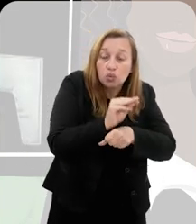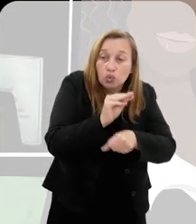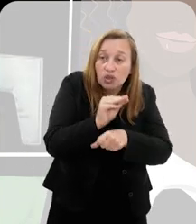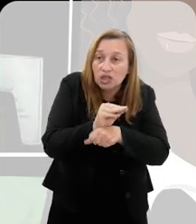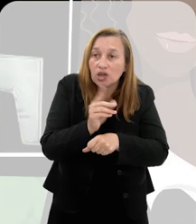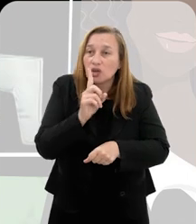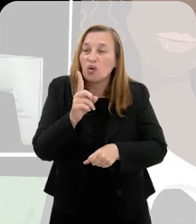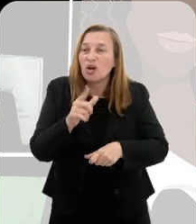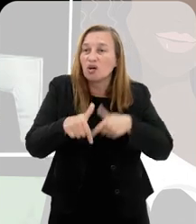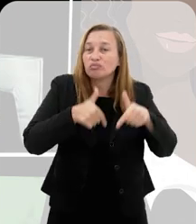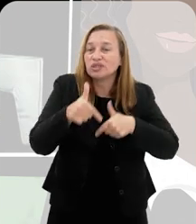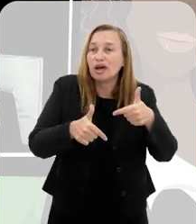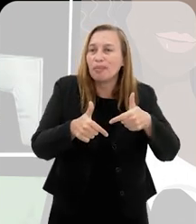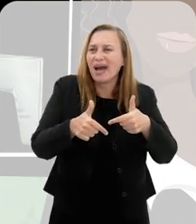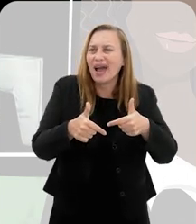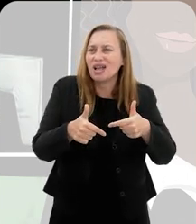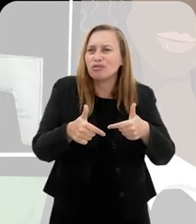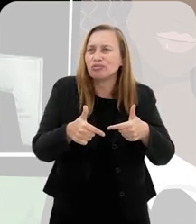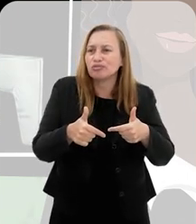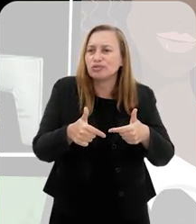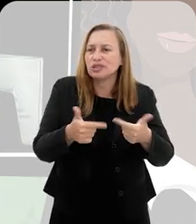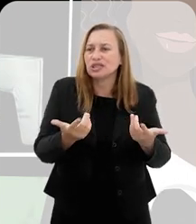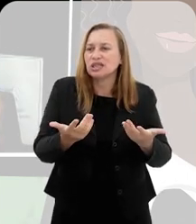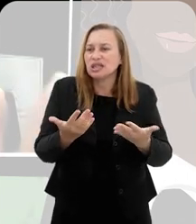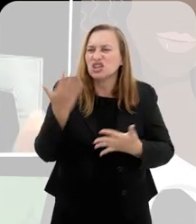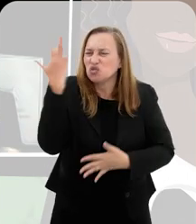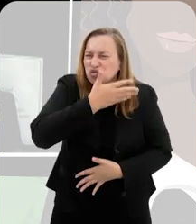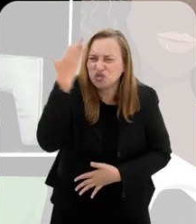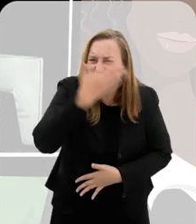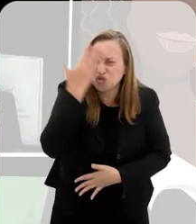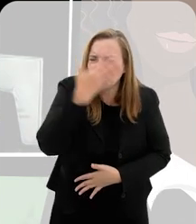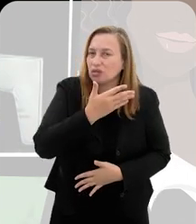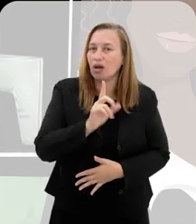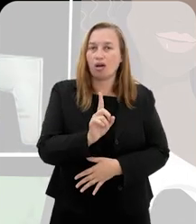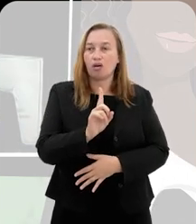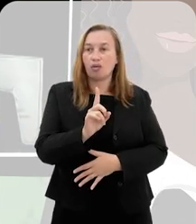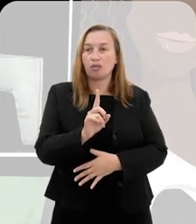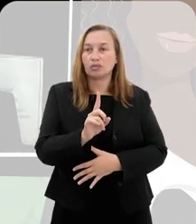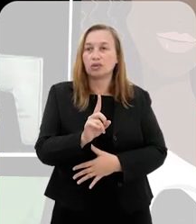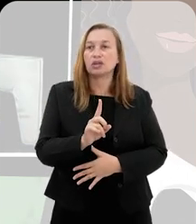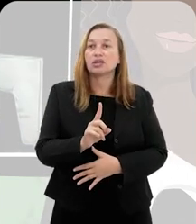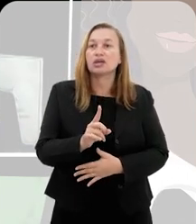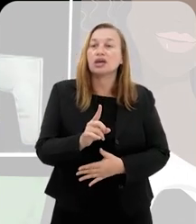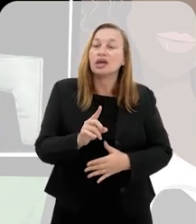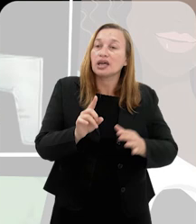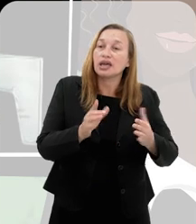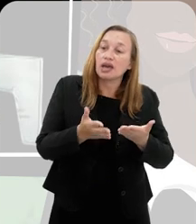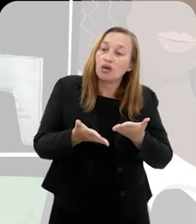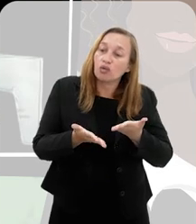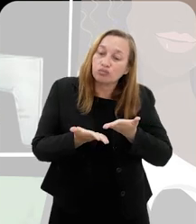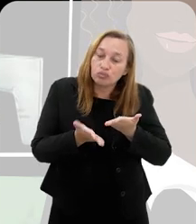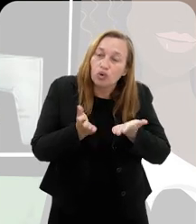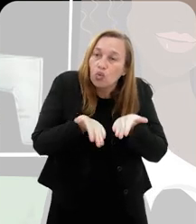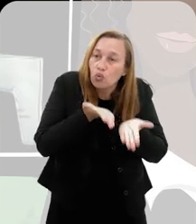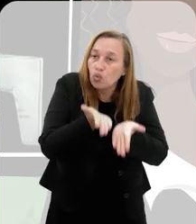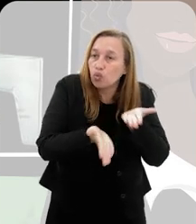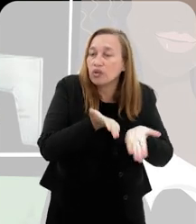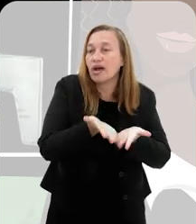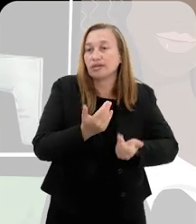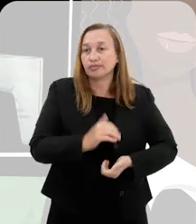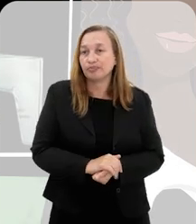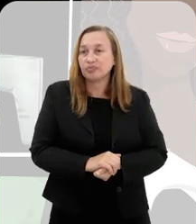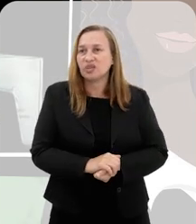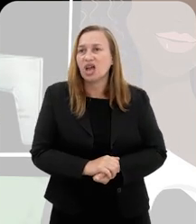cuidando e que não são, não é um trabalho invisível sem remuneração, mas que não deixa de ser um trabalho, que é a linha do